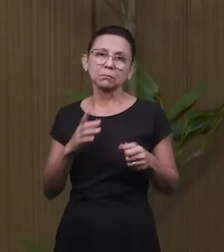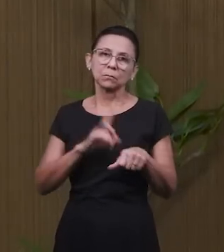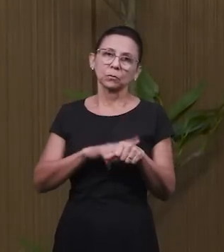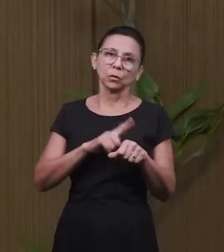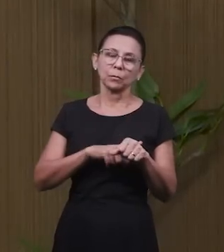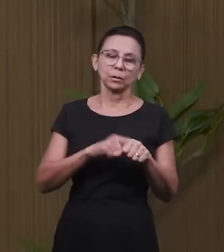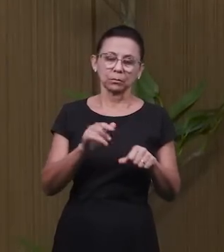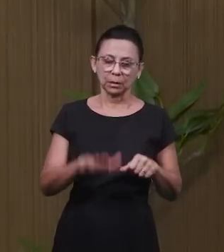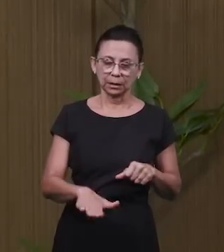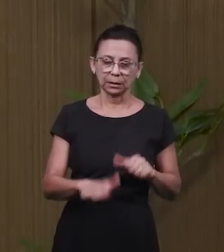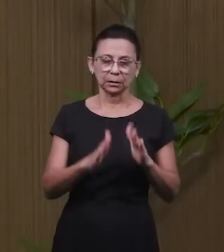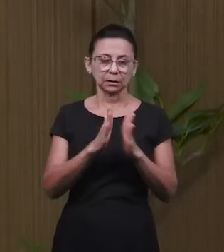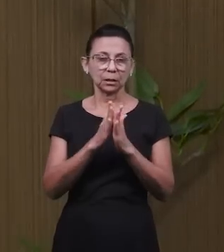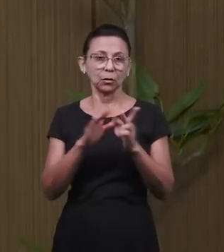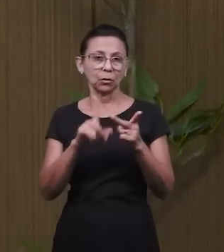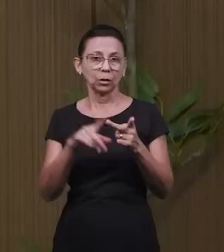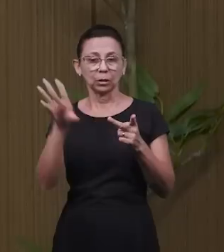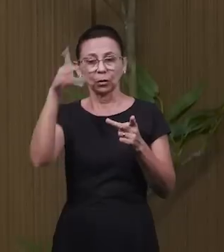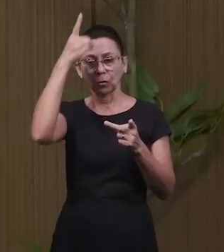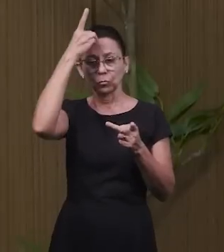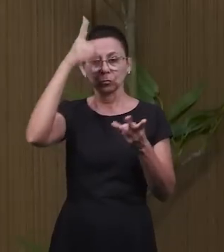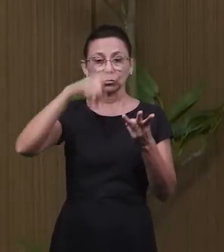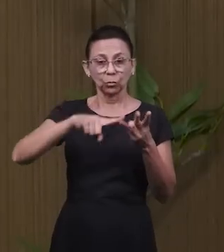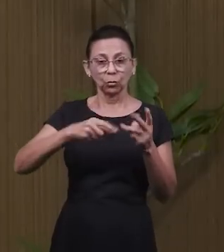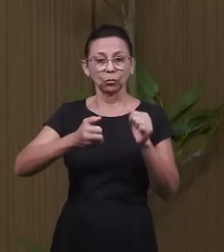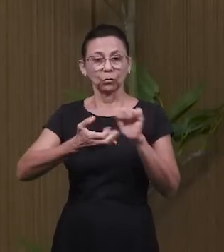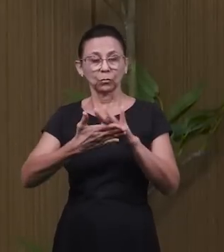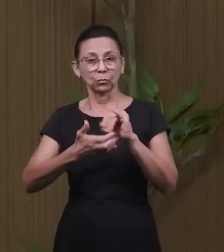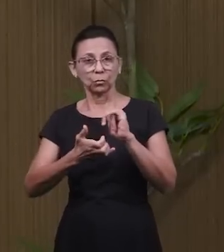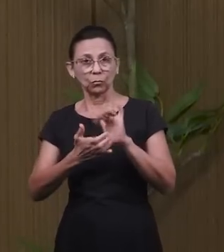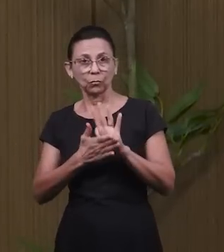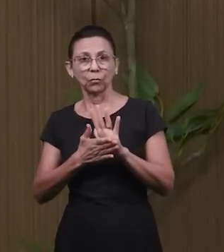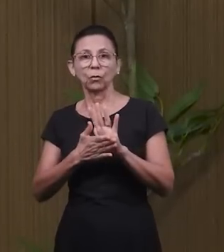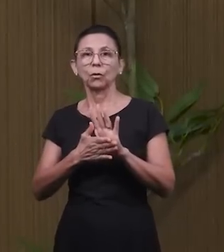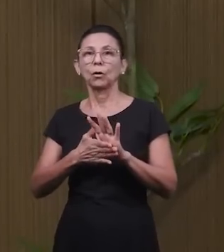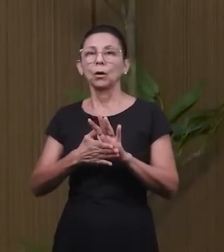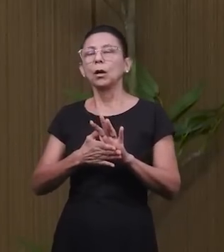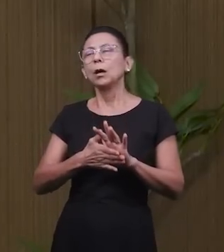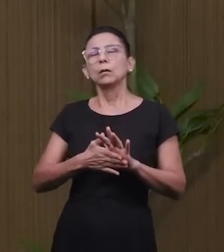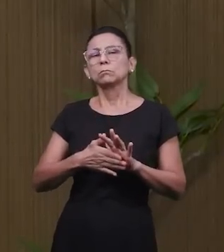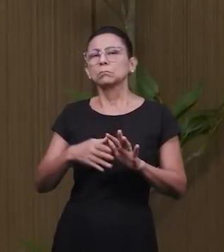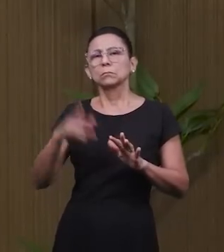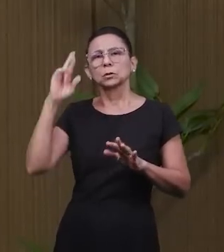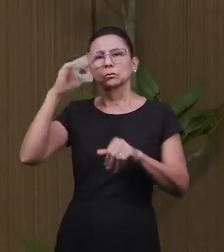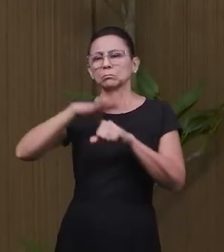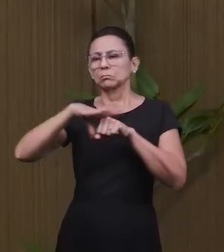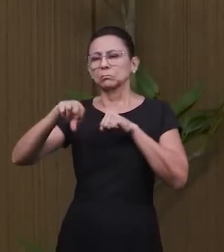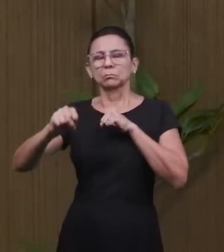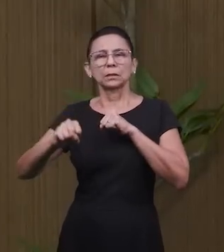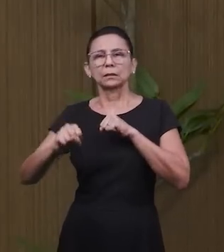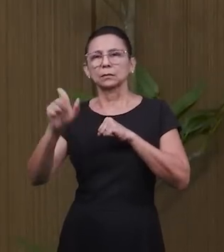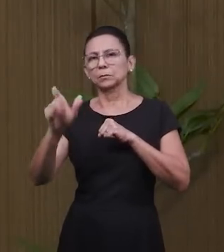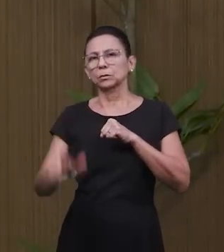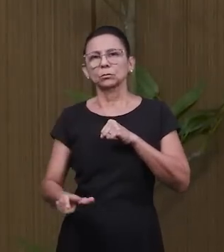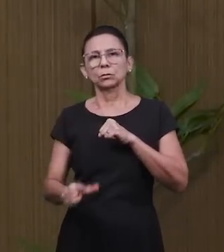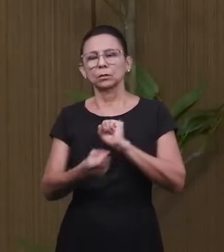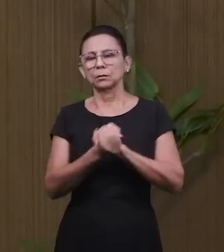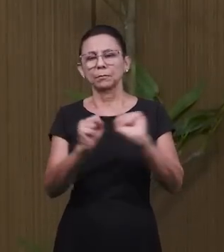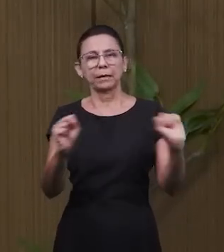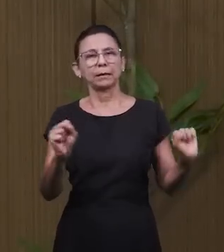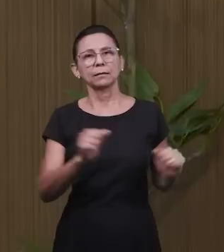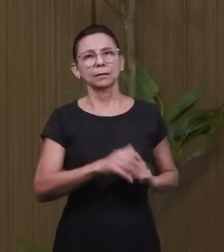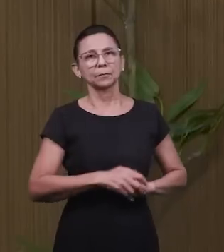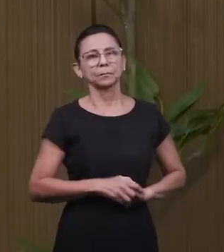dom espiritual, uma mensagem, um louvor, uma irmã canta um louvor no Espírito e o Senhor cura uma vida, liberta uma vida. Isso é o